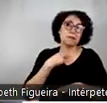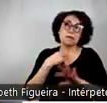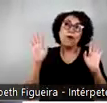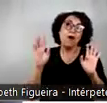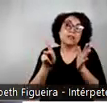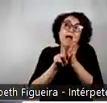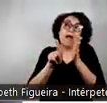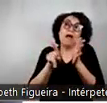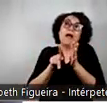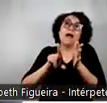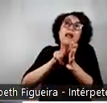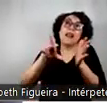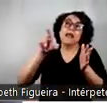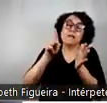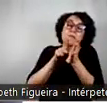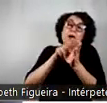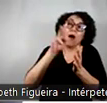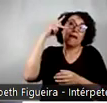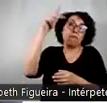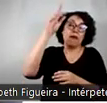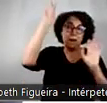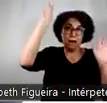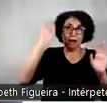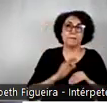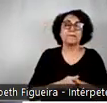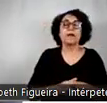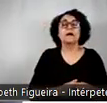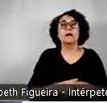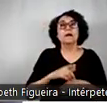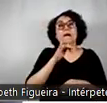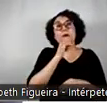muito. A gente tem aí, né, o caso dos Estados Unidos,